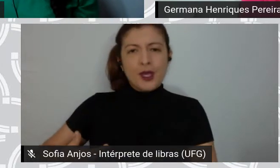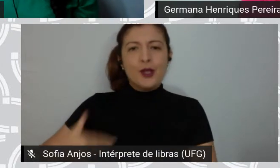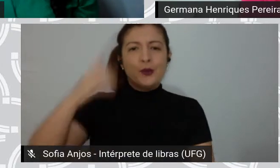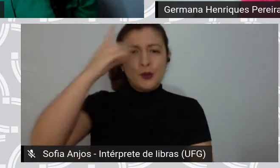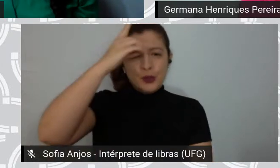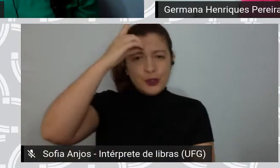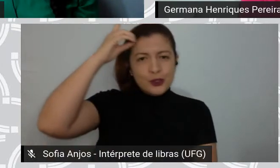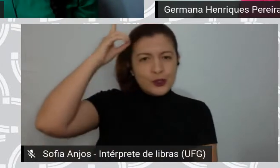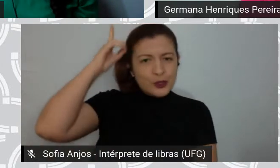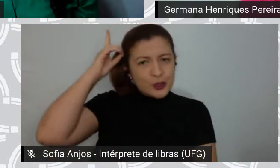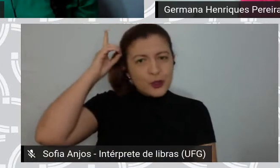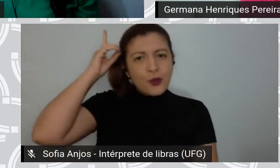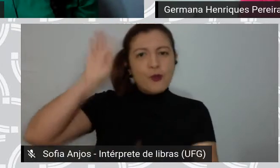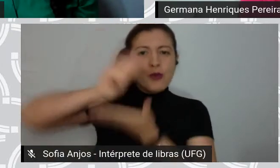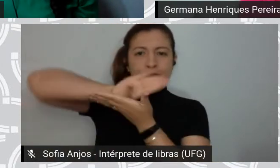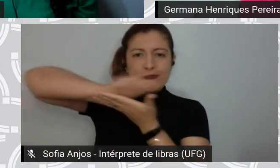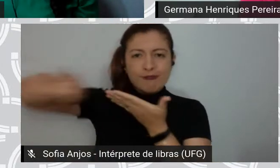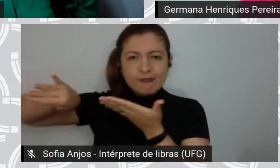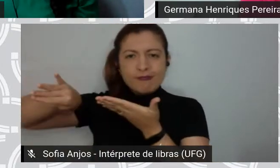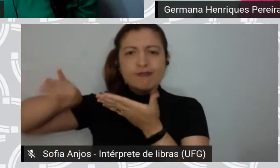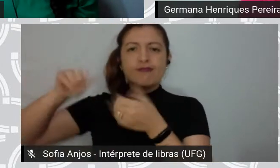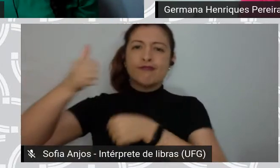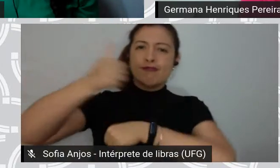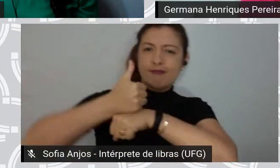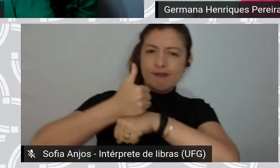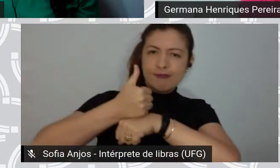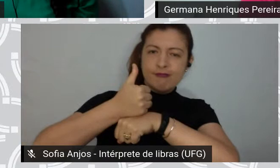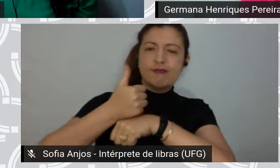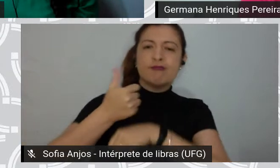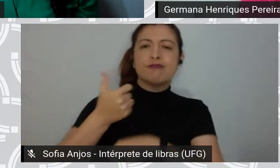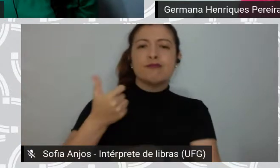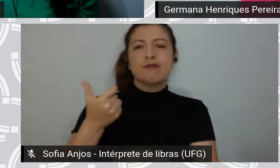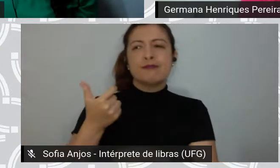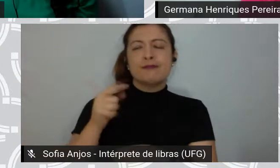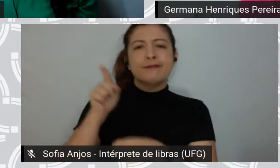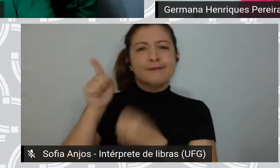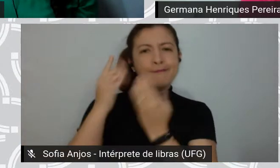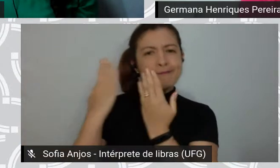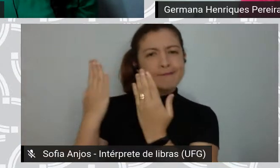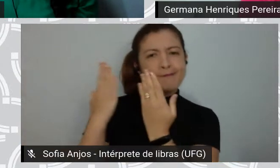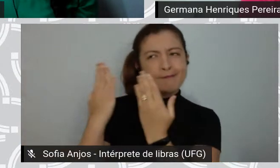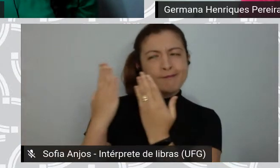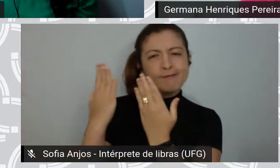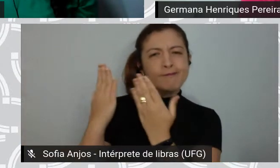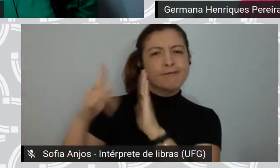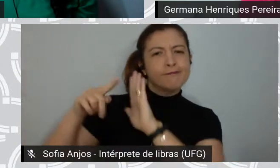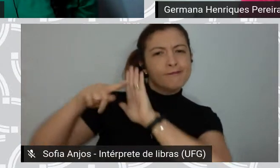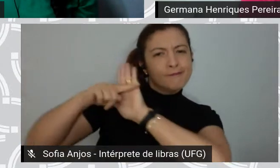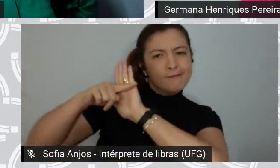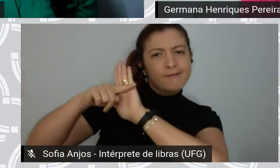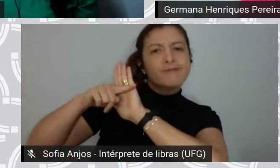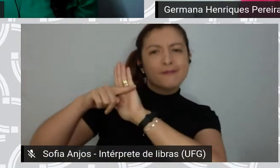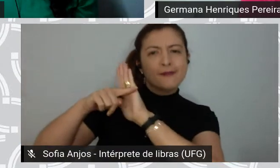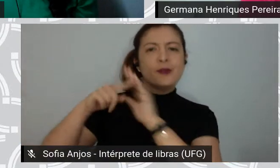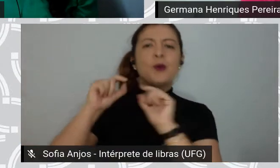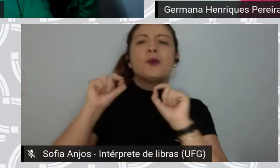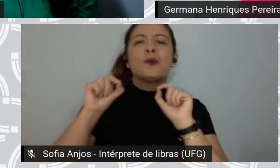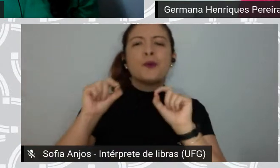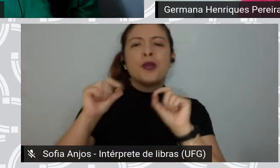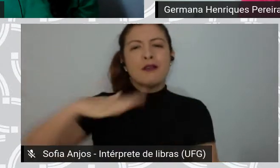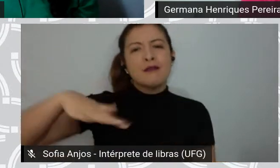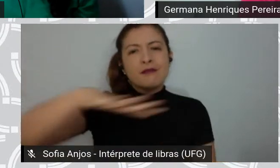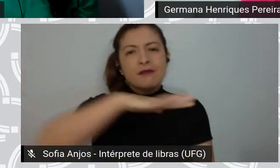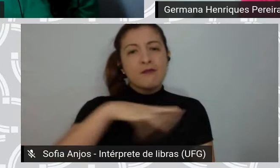do descrédito em que foi colocado qualquer tentativa de reconstrução nacional. Então, esta é